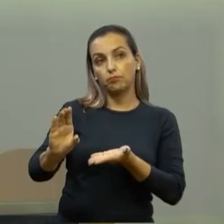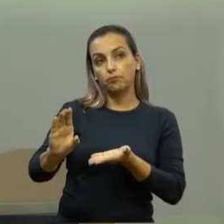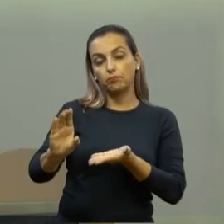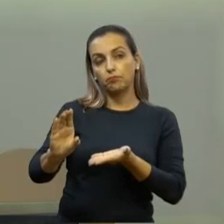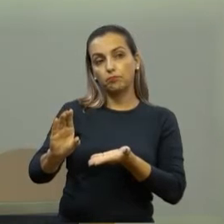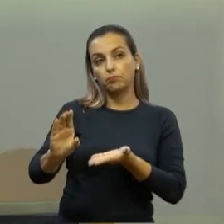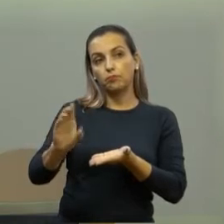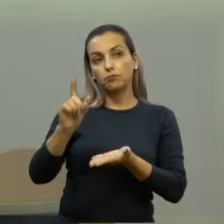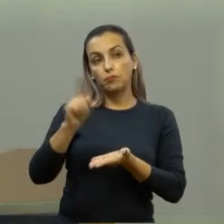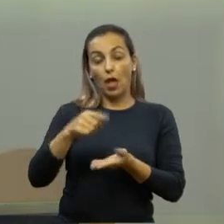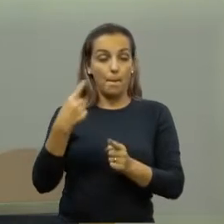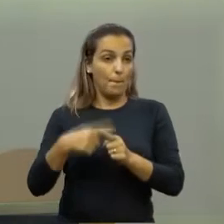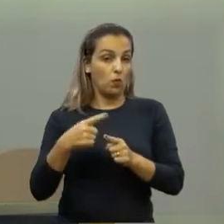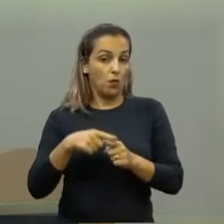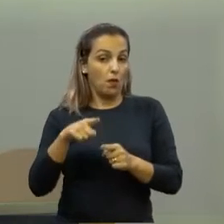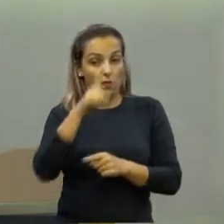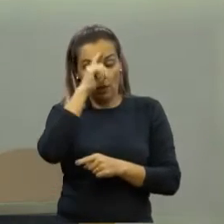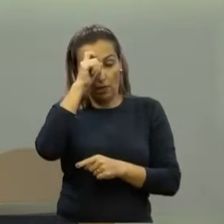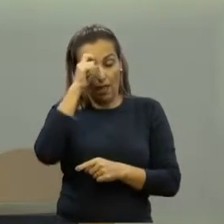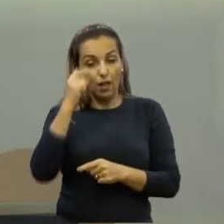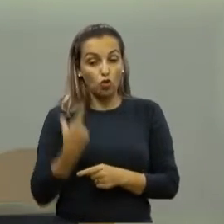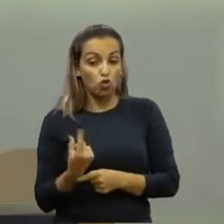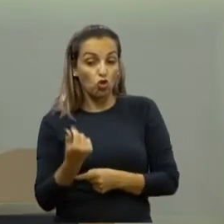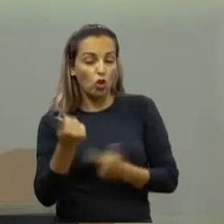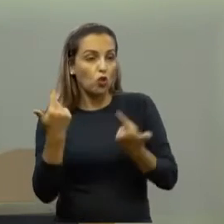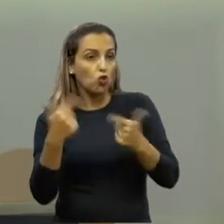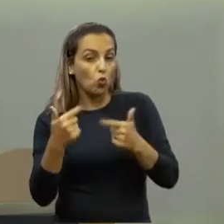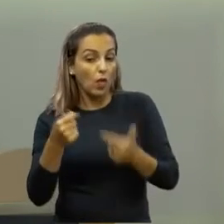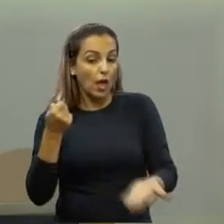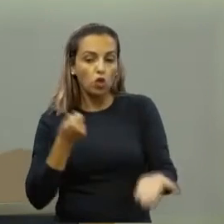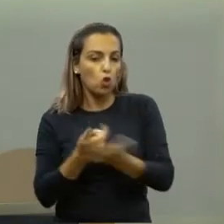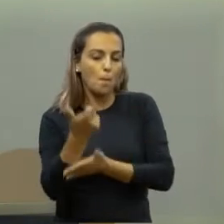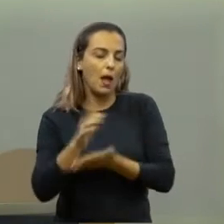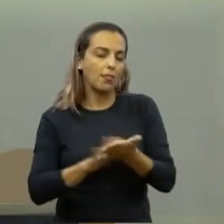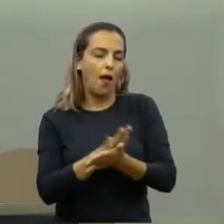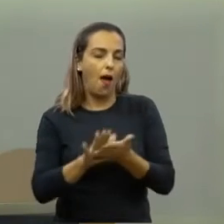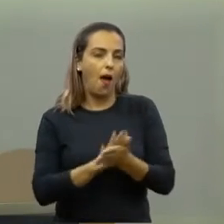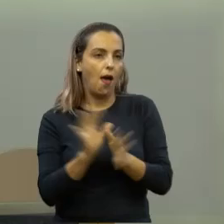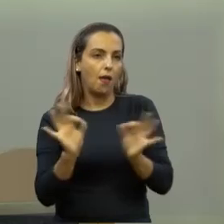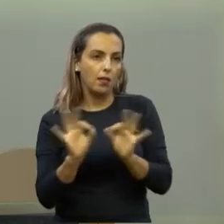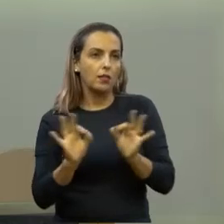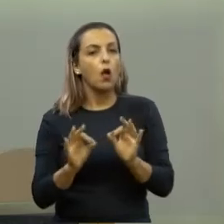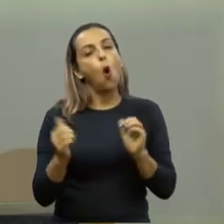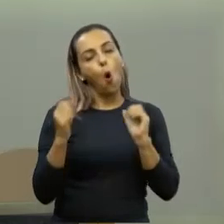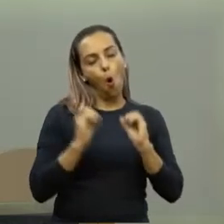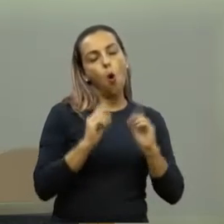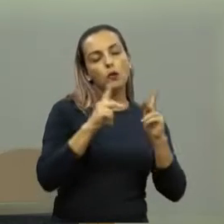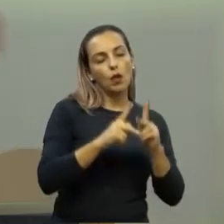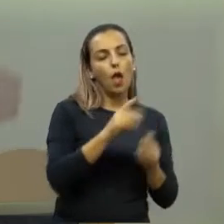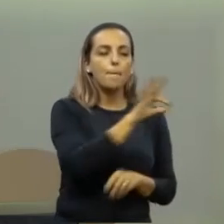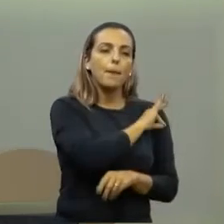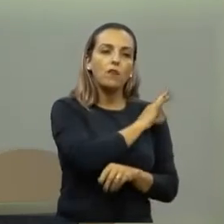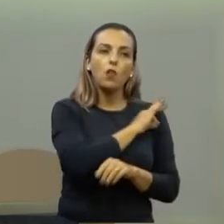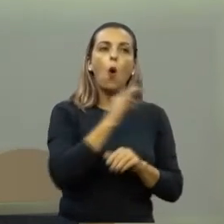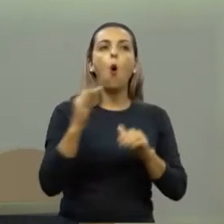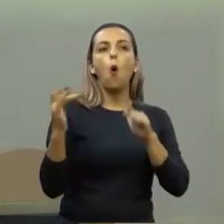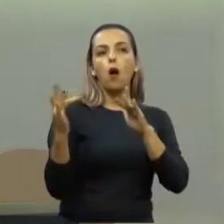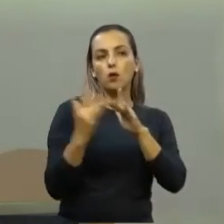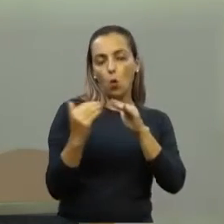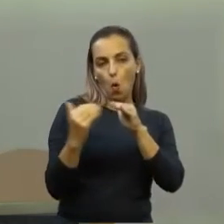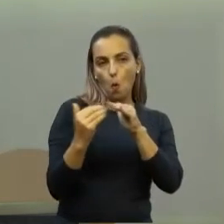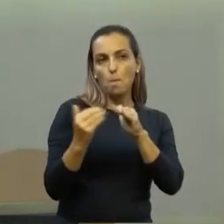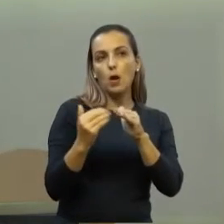repassado porque a santa casa não tinha crédito para fazer compras então justo fez o acordo com a prefeitura a prefeitura é